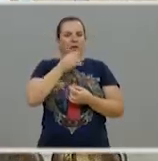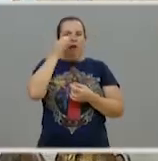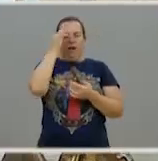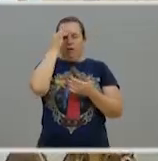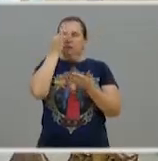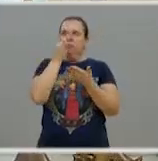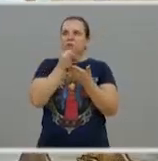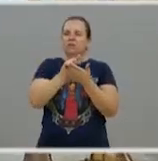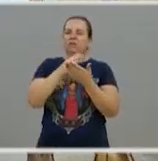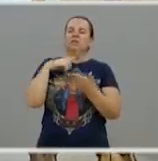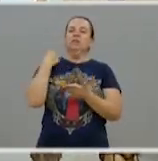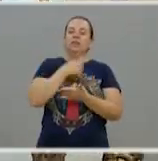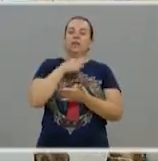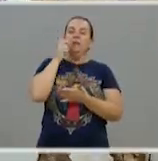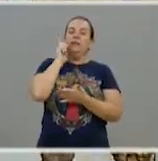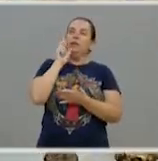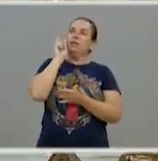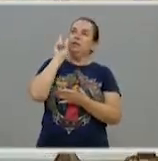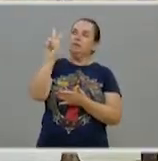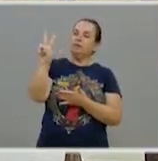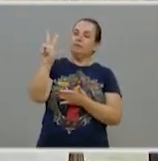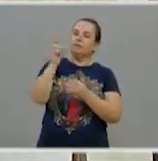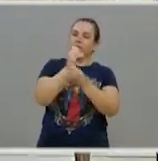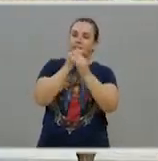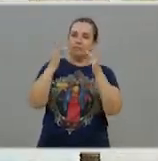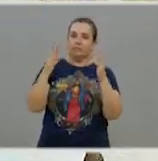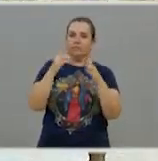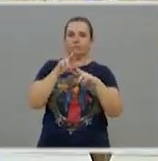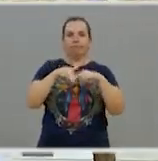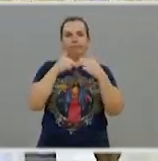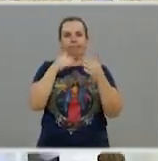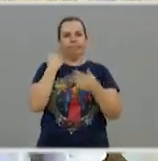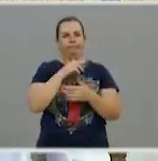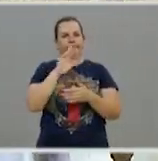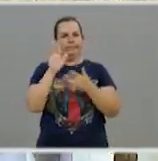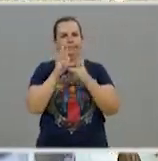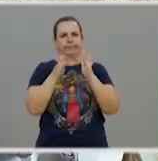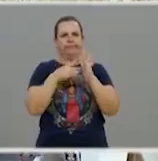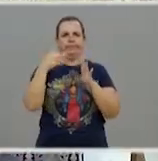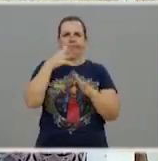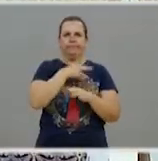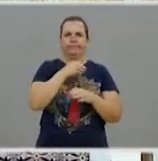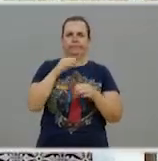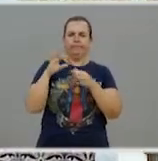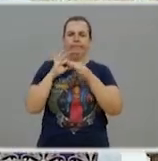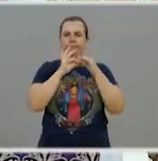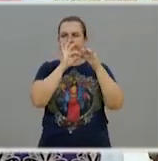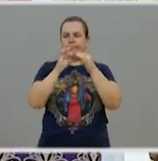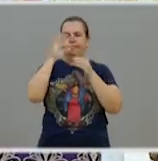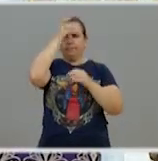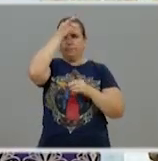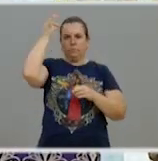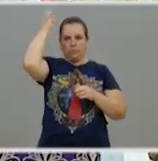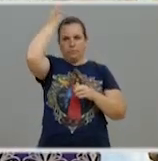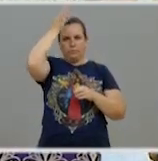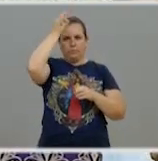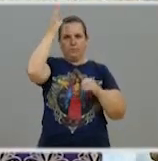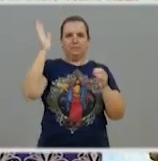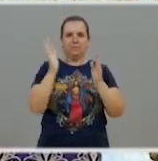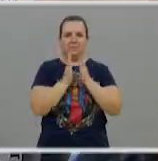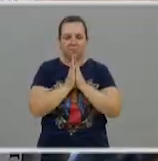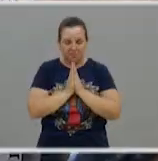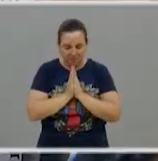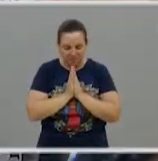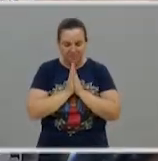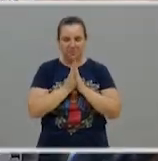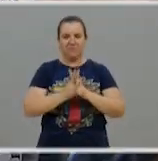nos alegremos com a visão da vossa glória. Por nosso Senhor Jesus Cristo, vosso Filho, na unidade do Espírito